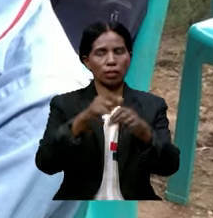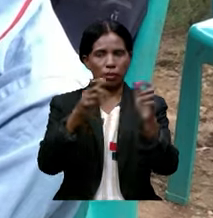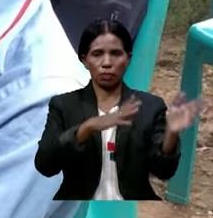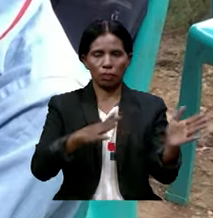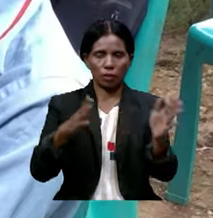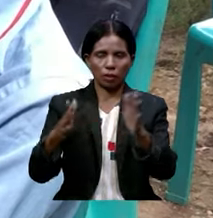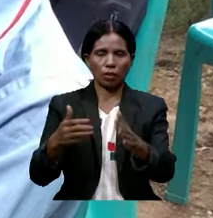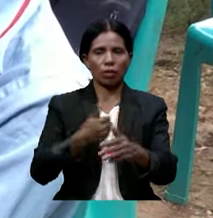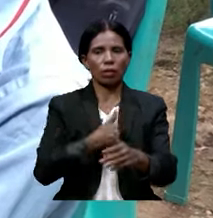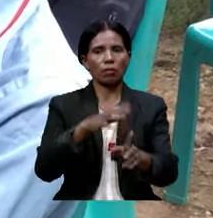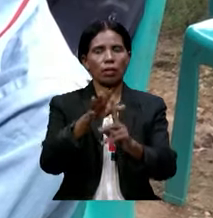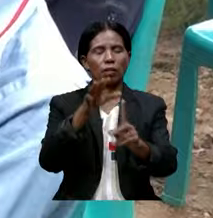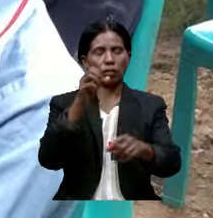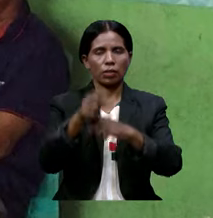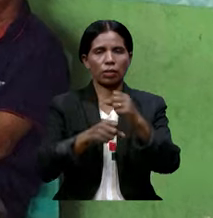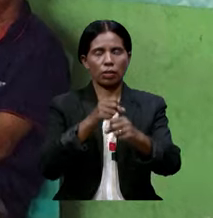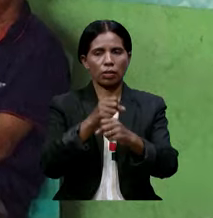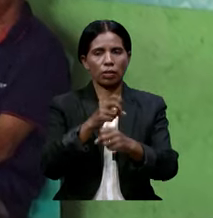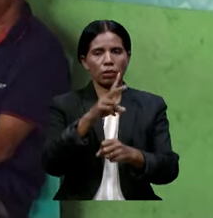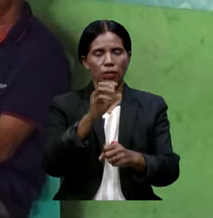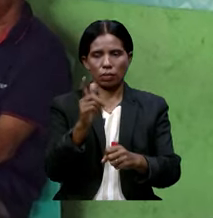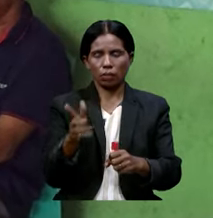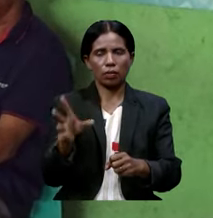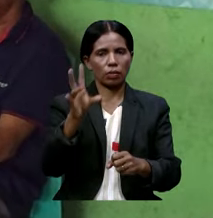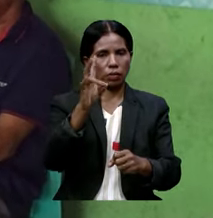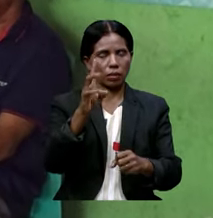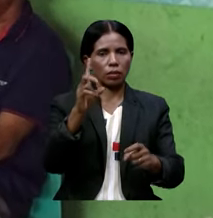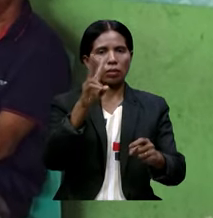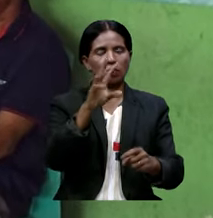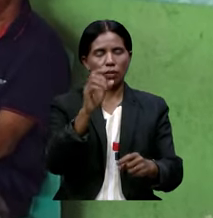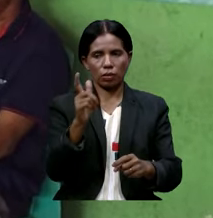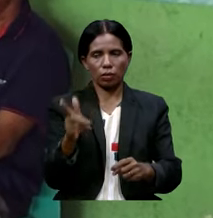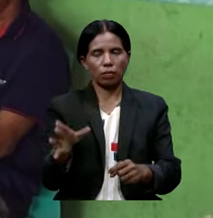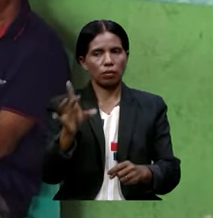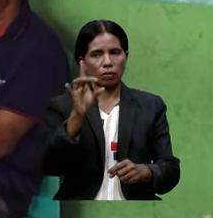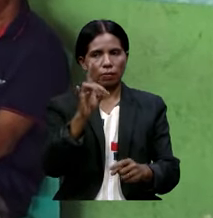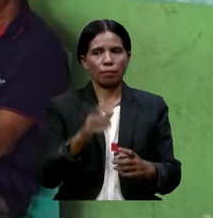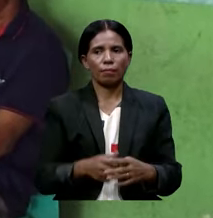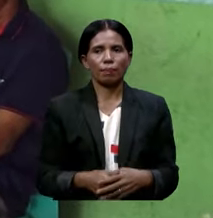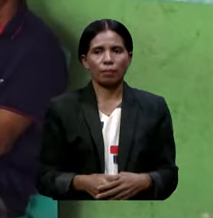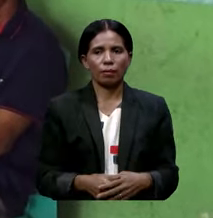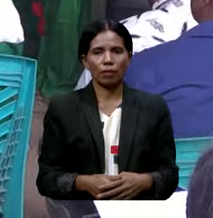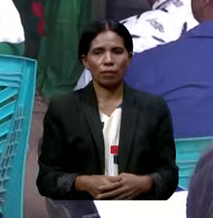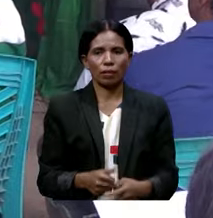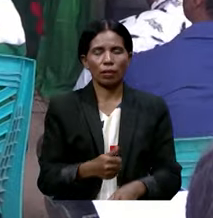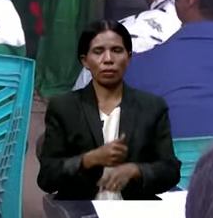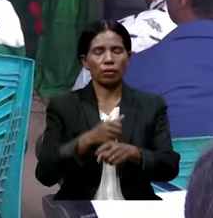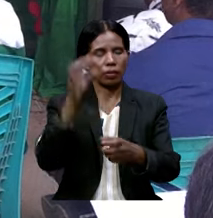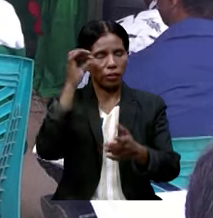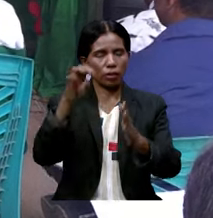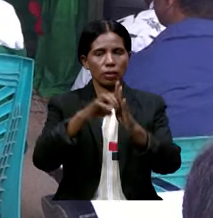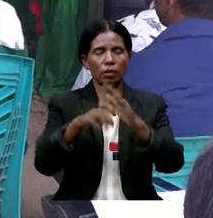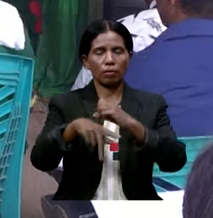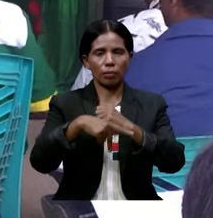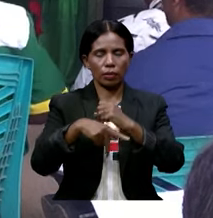prepara an ba eleição Rihun Rua Ronul Resen Hitu, no Rihun Rua Ronul Resen Walu. Adjunto Secretário-Geral Partido